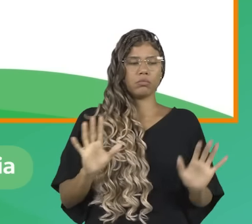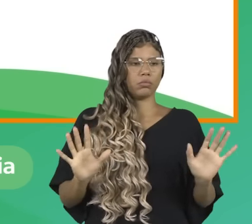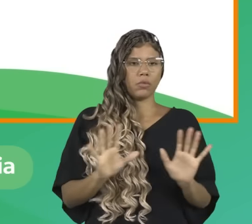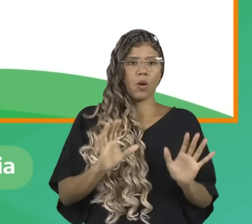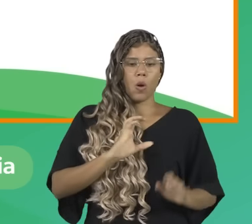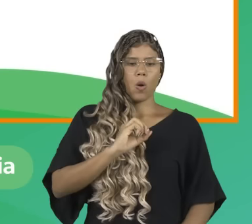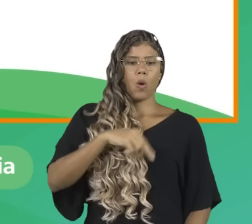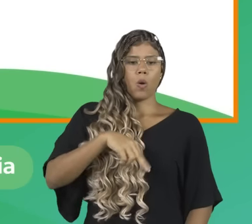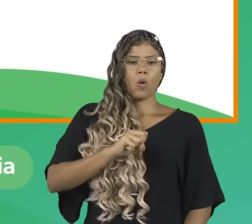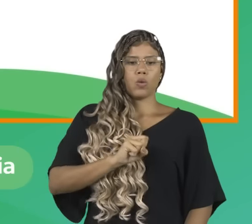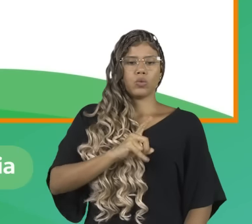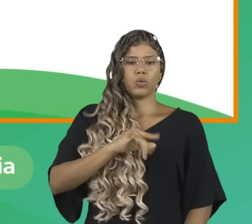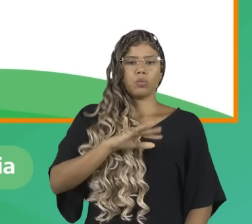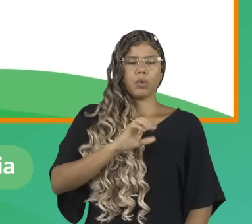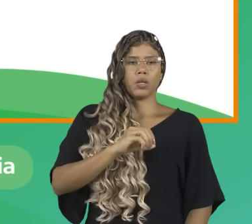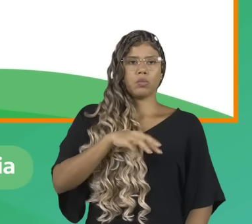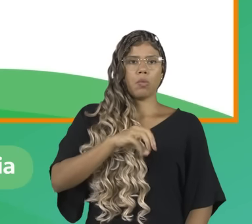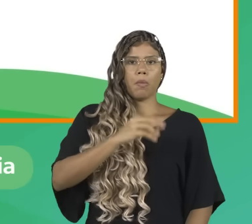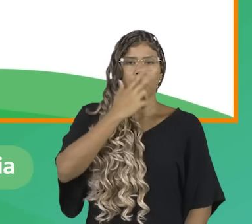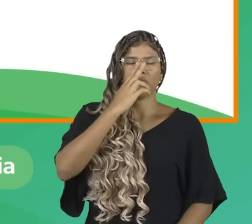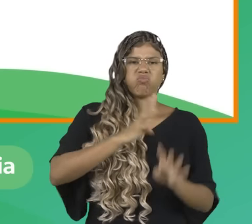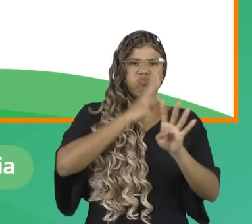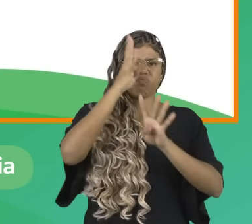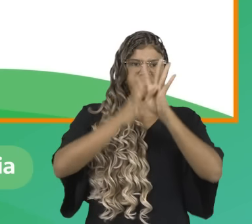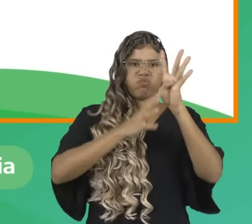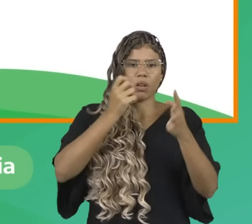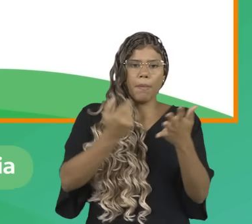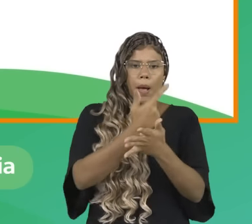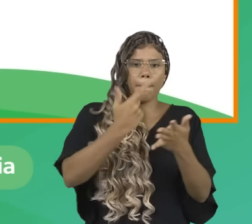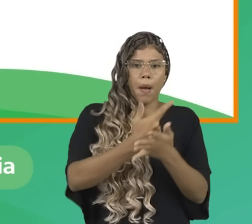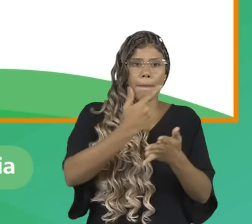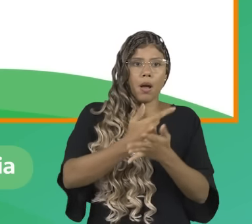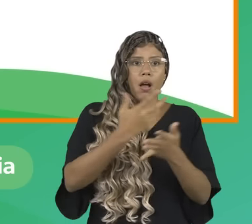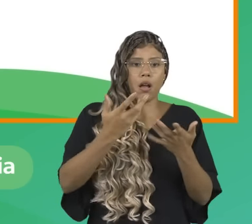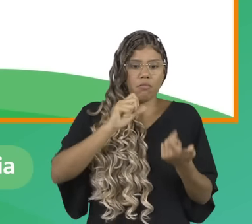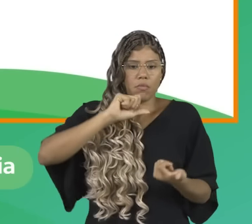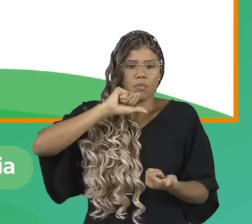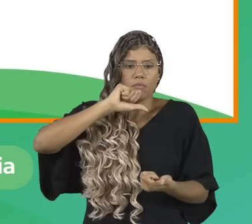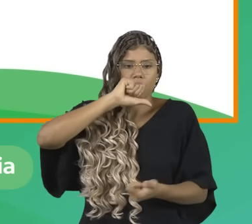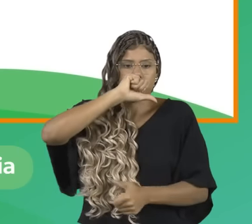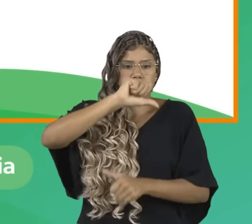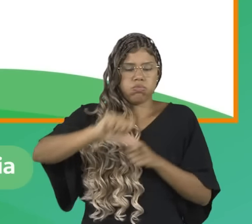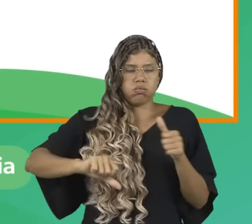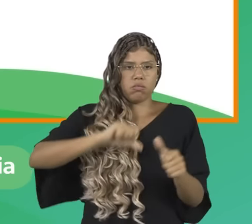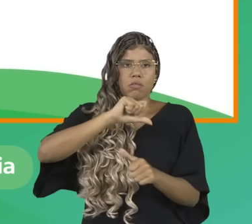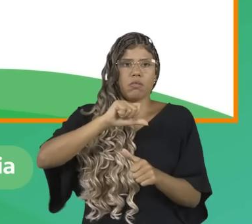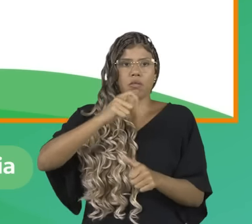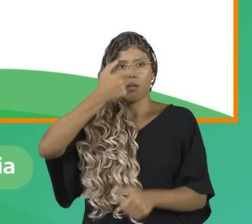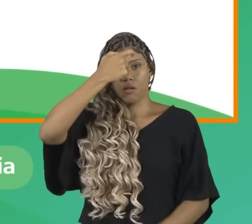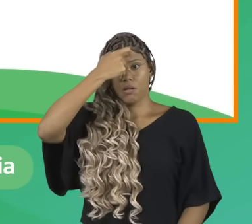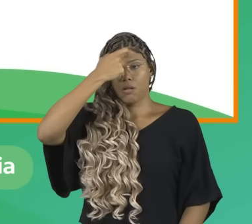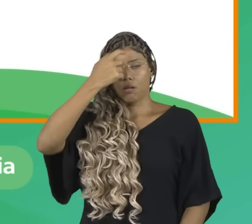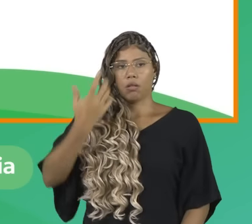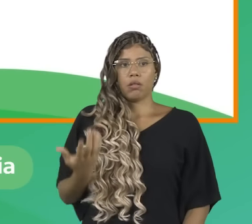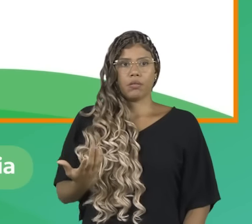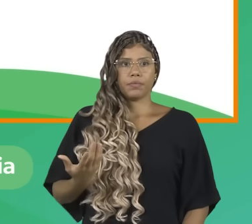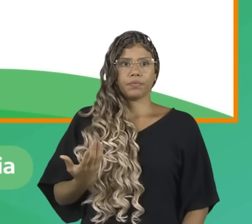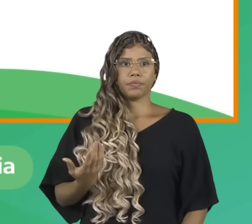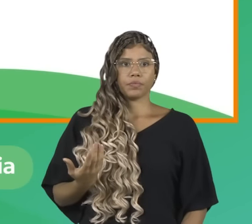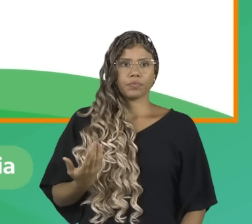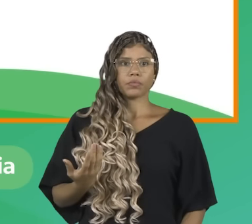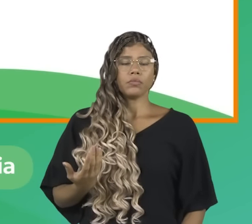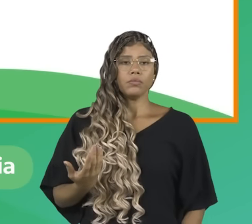mas se torna aquilo que você acha que precisa, que você consome porque mudou de forma, como a gente já viu nas diferentes tipos de